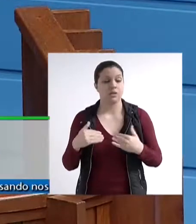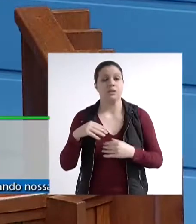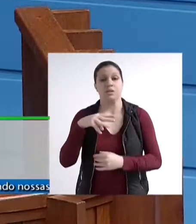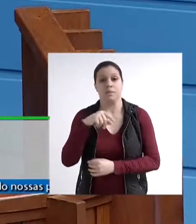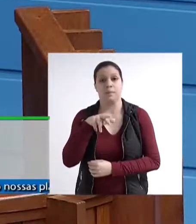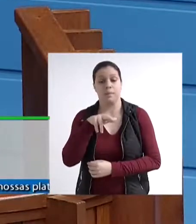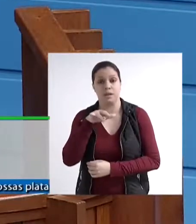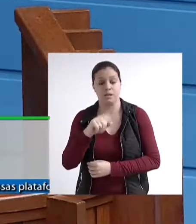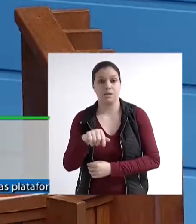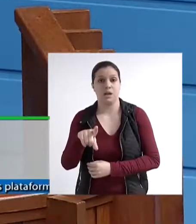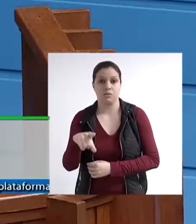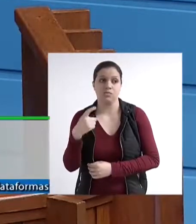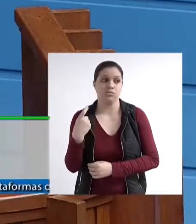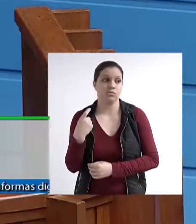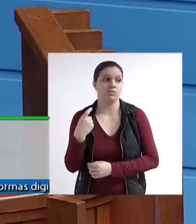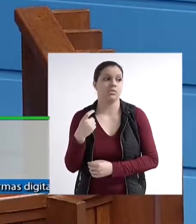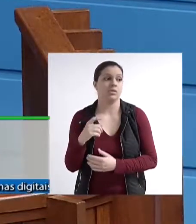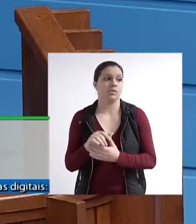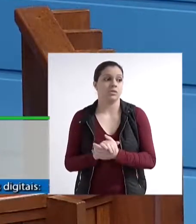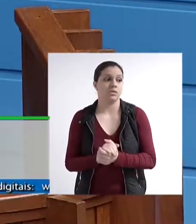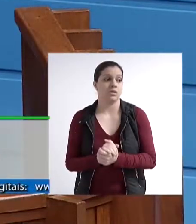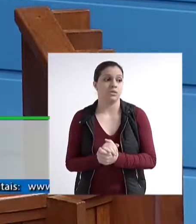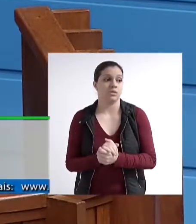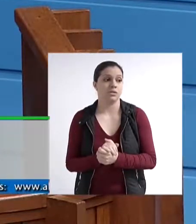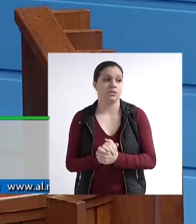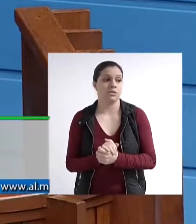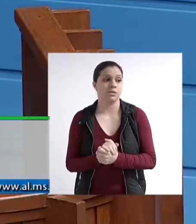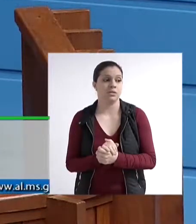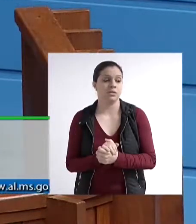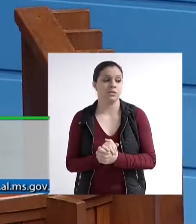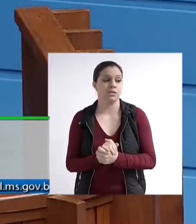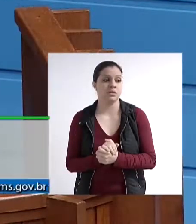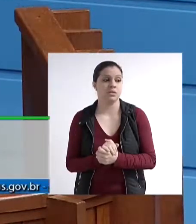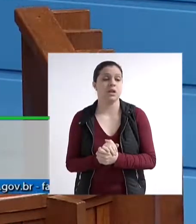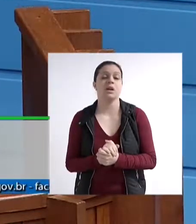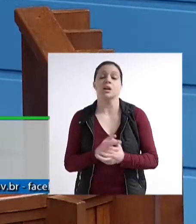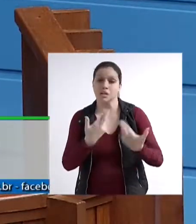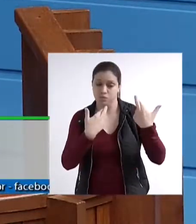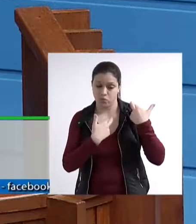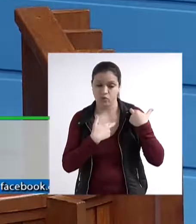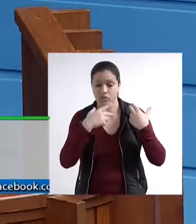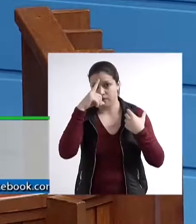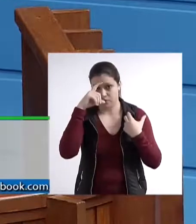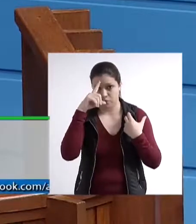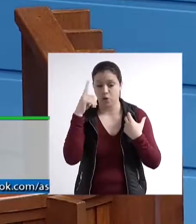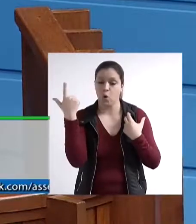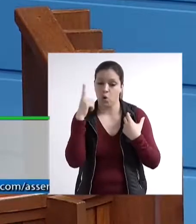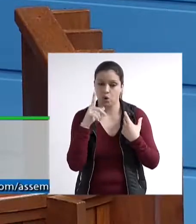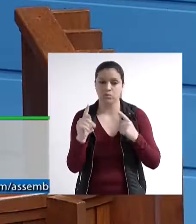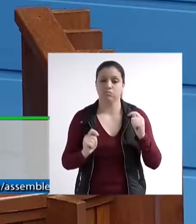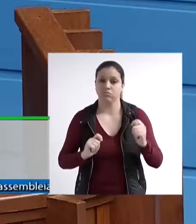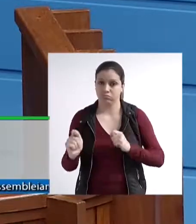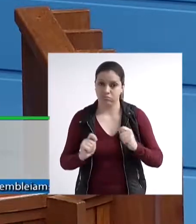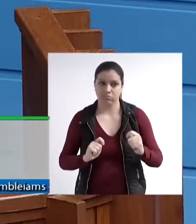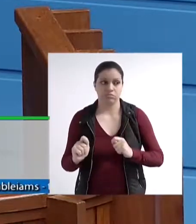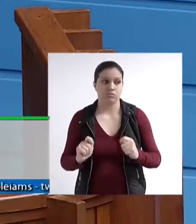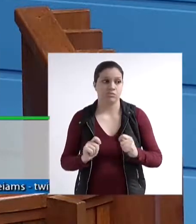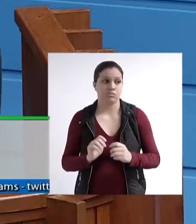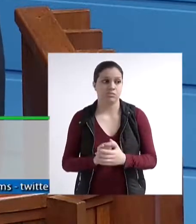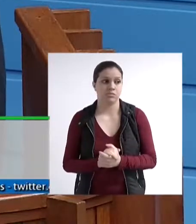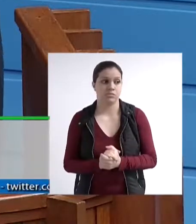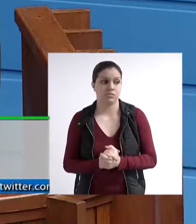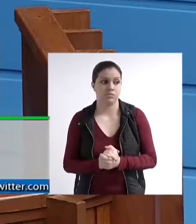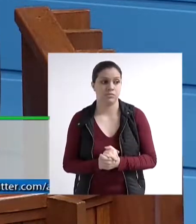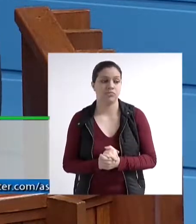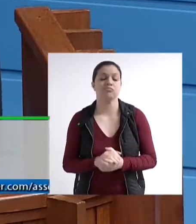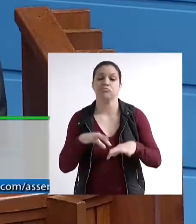hoje são responsáveis pelo nosso hospital, fazendo com que a gestão daquele hospital seja uma